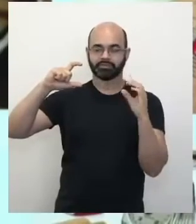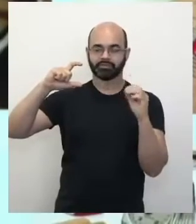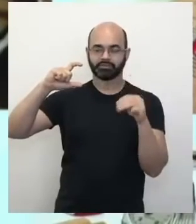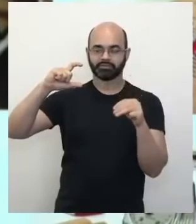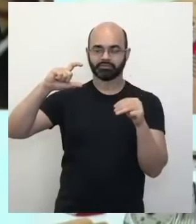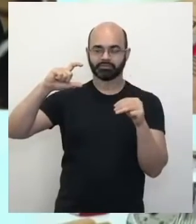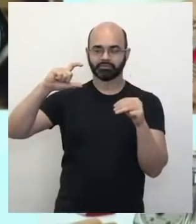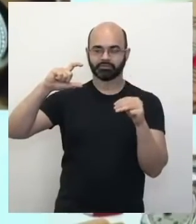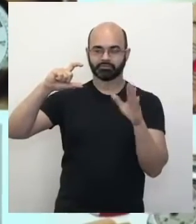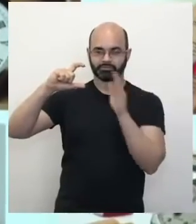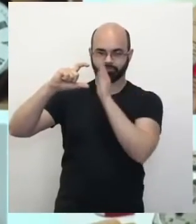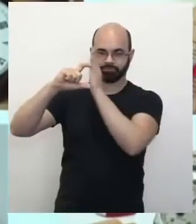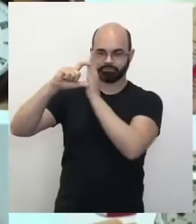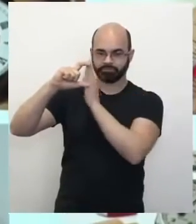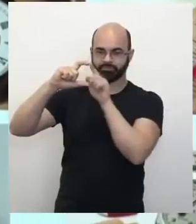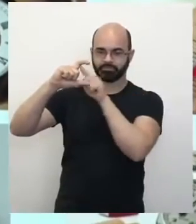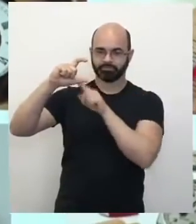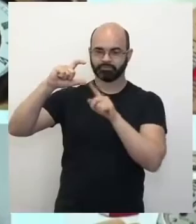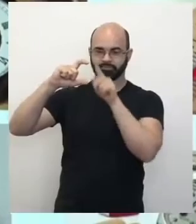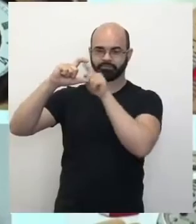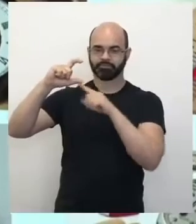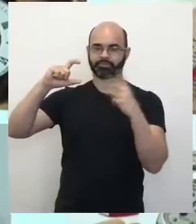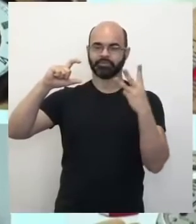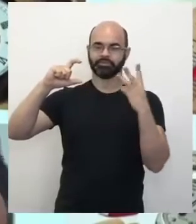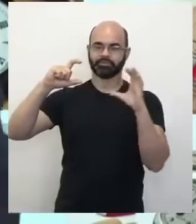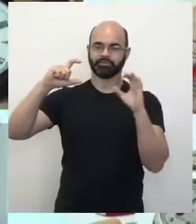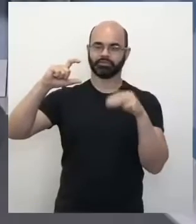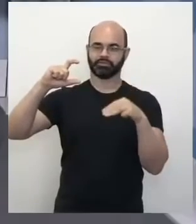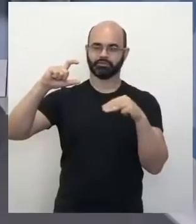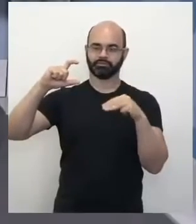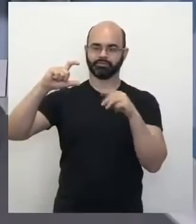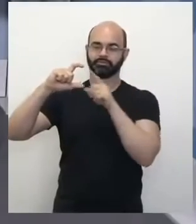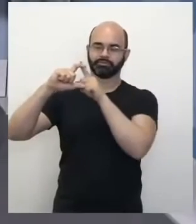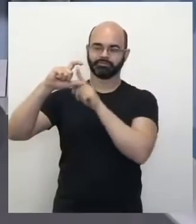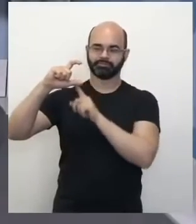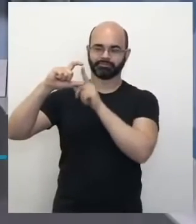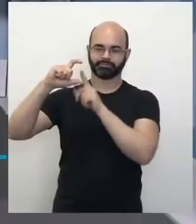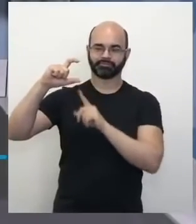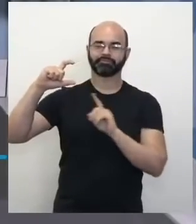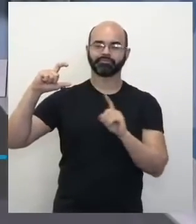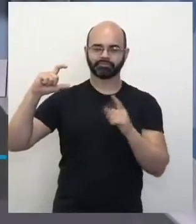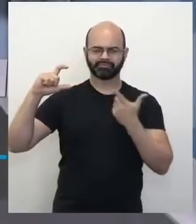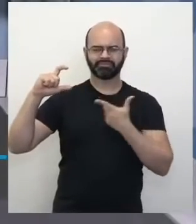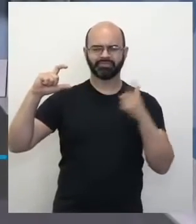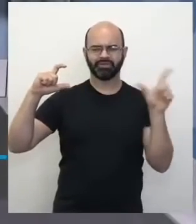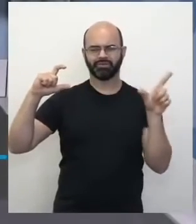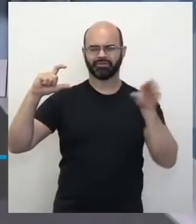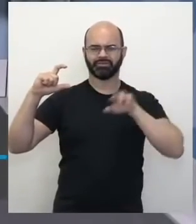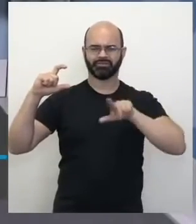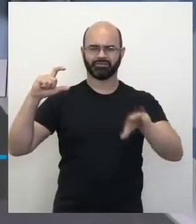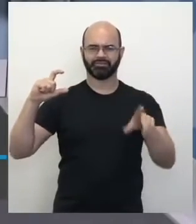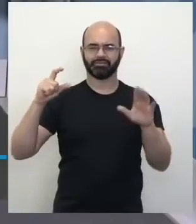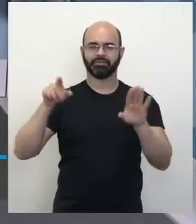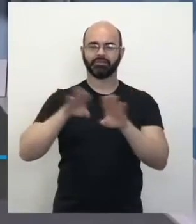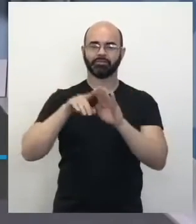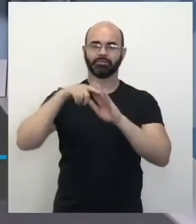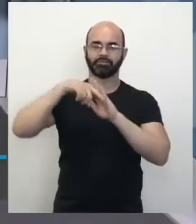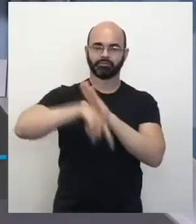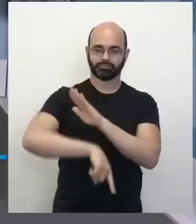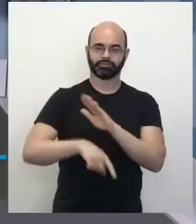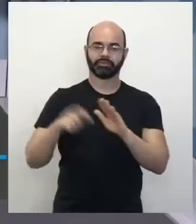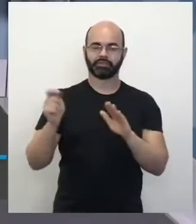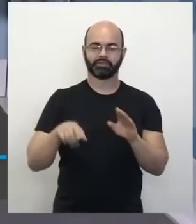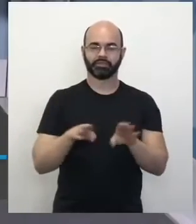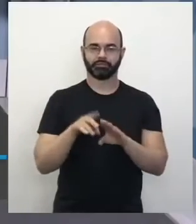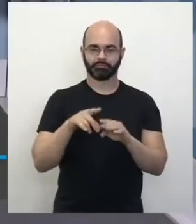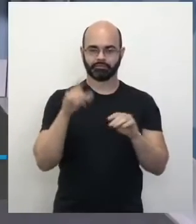de largura, né, de diâmetro aí o microfone, né? E a gente pode medir outras coisas, né, Jonas? Pode medir profundidade, ó, porque aqui no fim, ó, tá vendo,